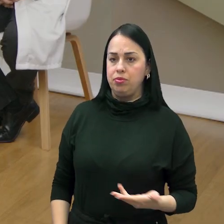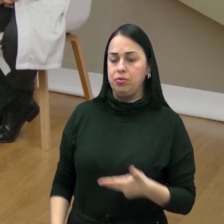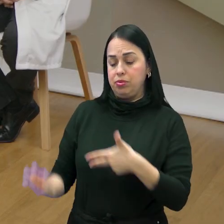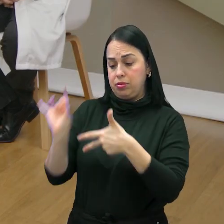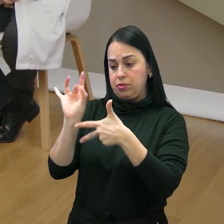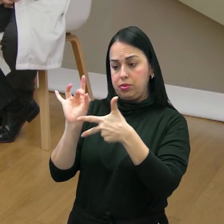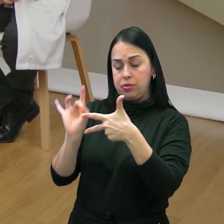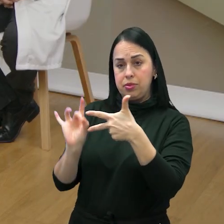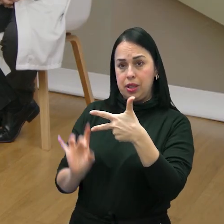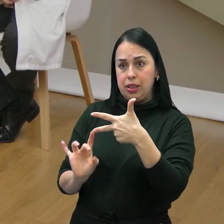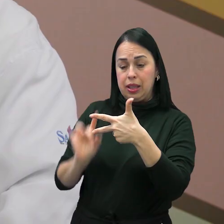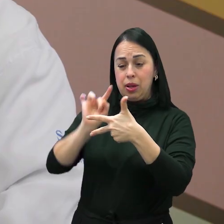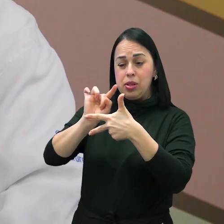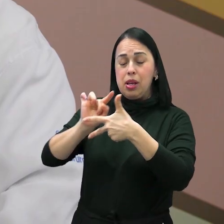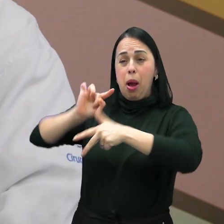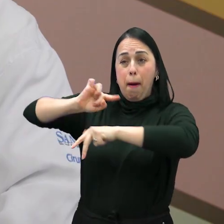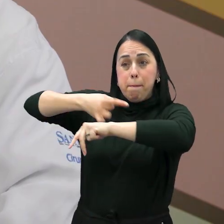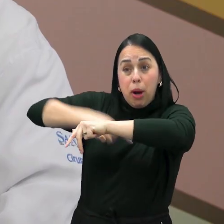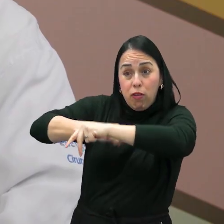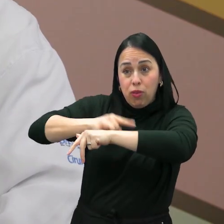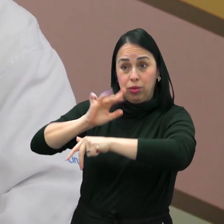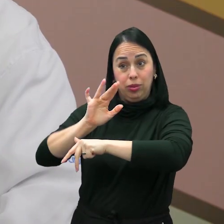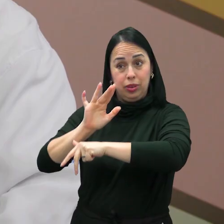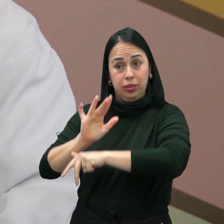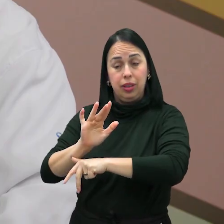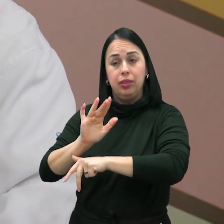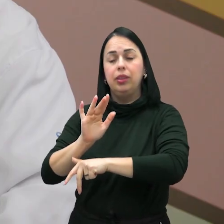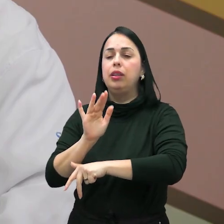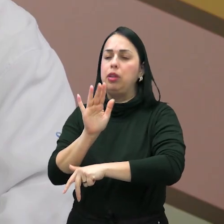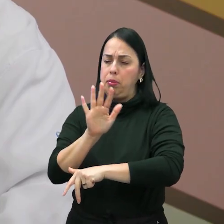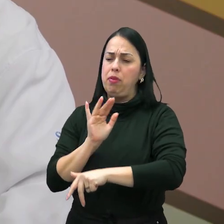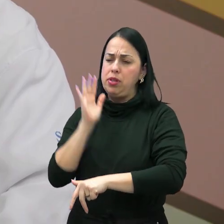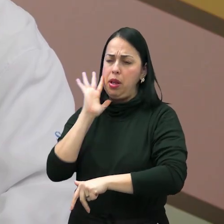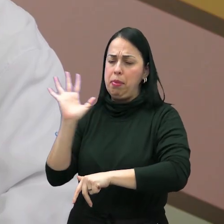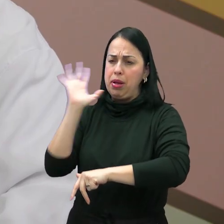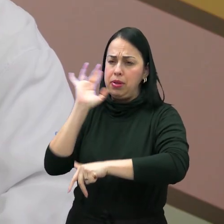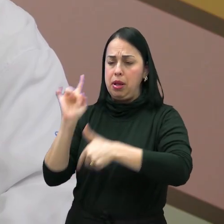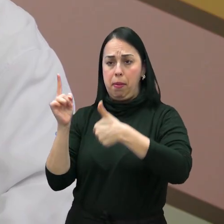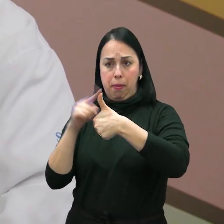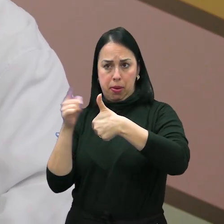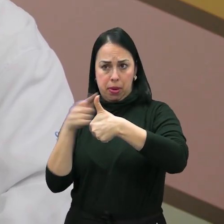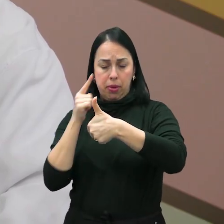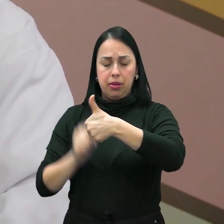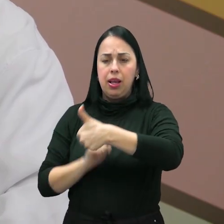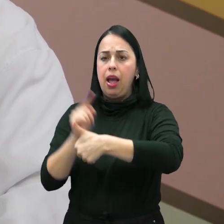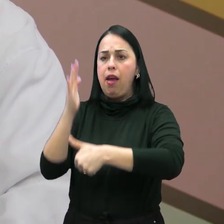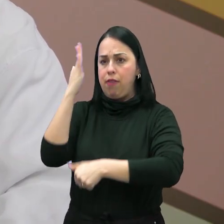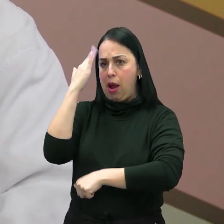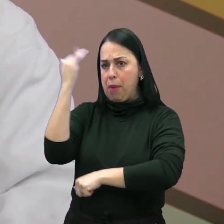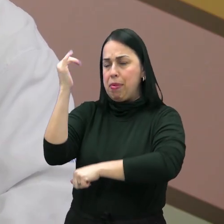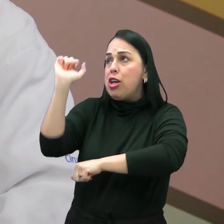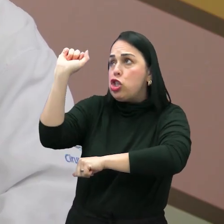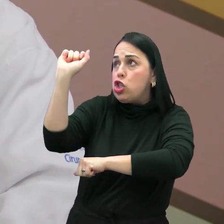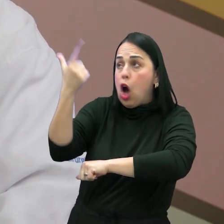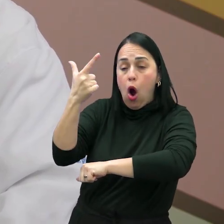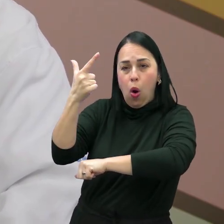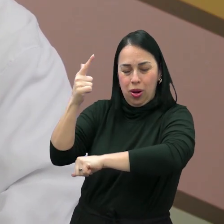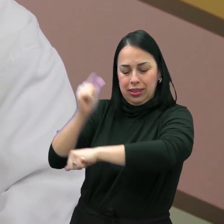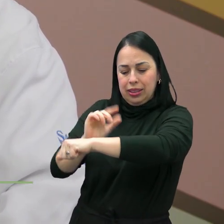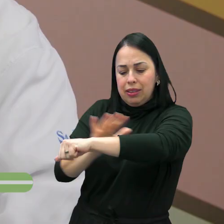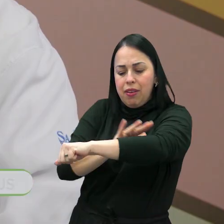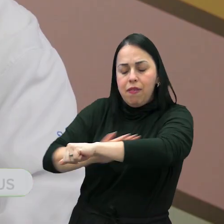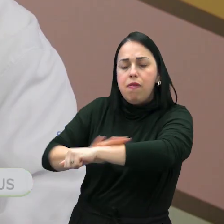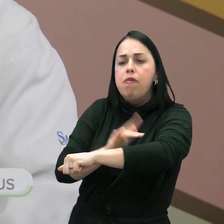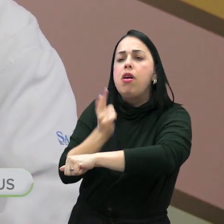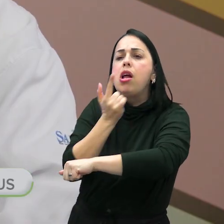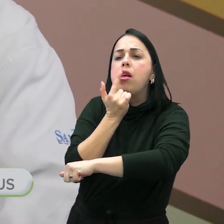Esses graus se referem à profundidade da queimadura. Então, para ter uma ideia, uma queimadura de primeiro grau é a famosa queimadura solar, em